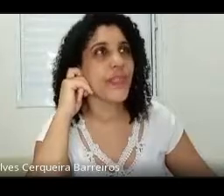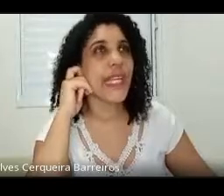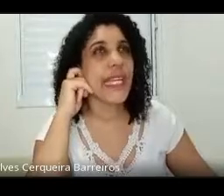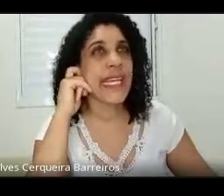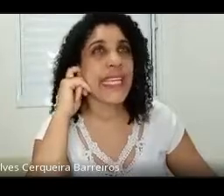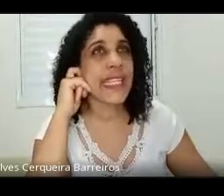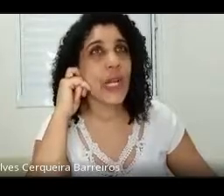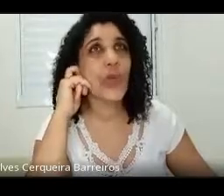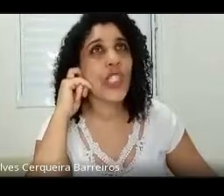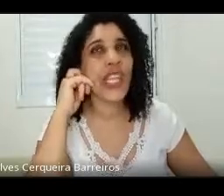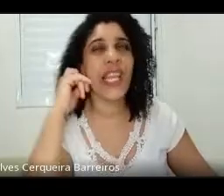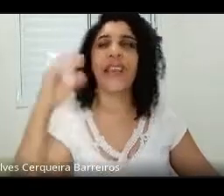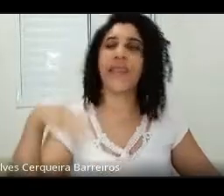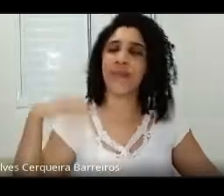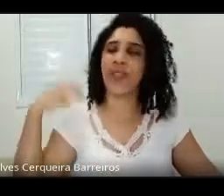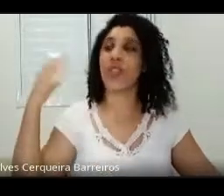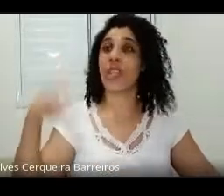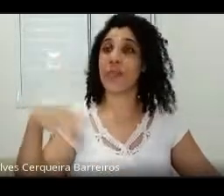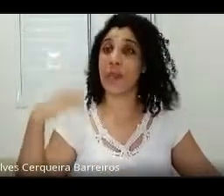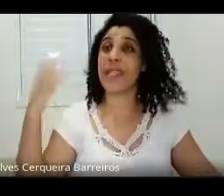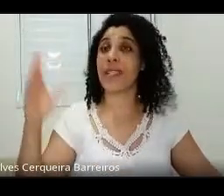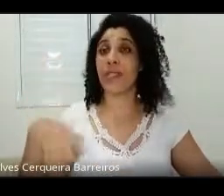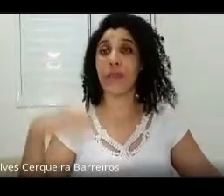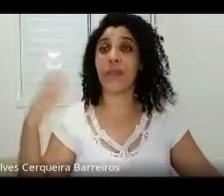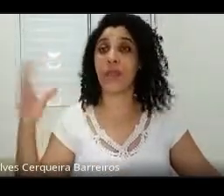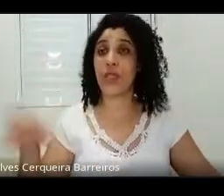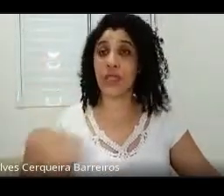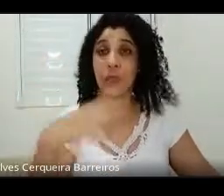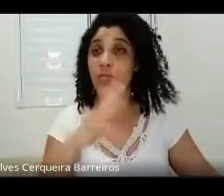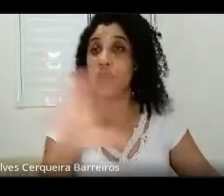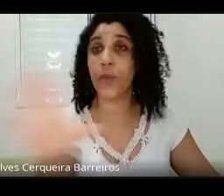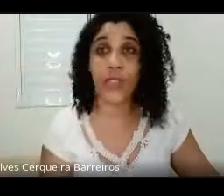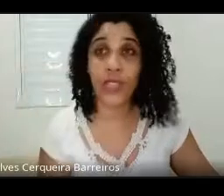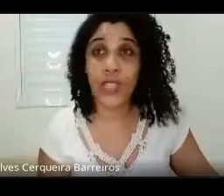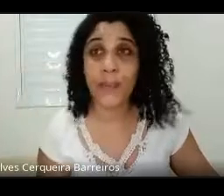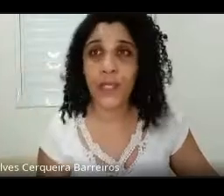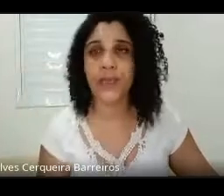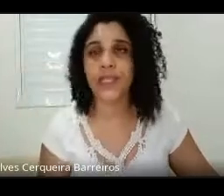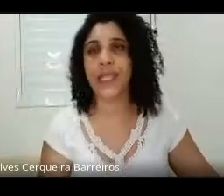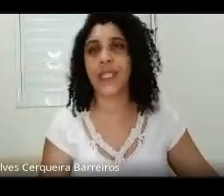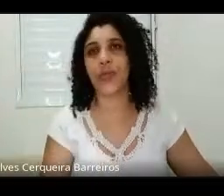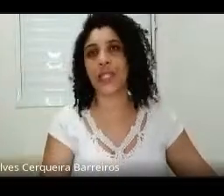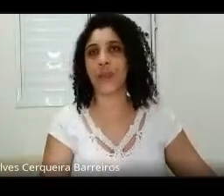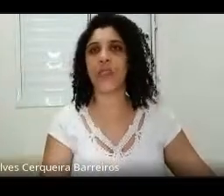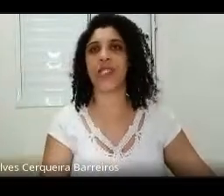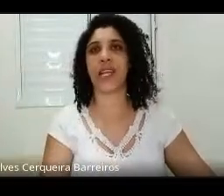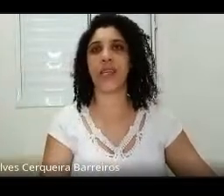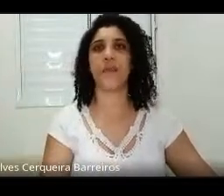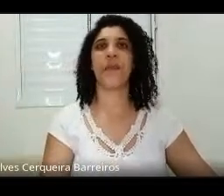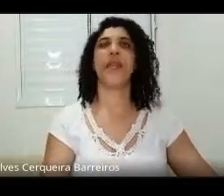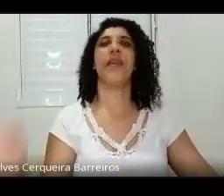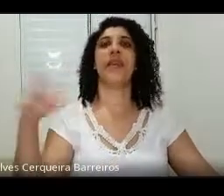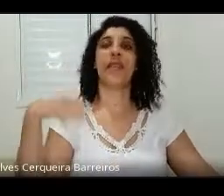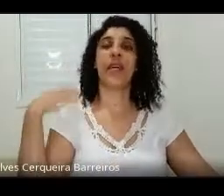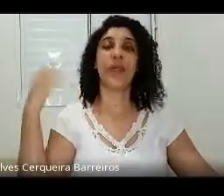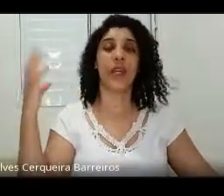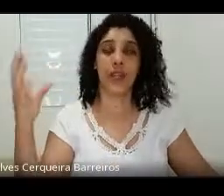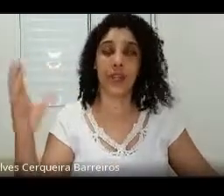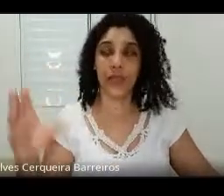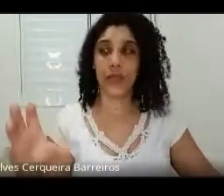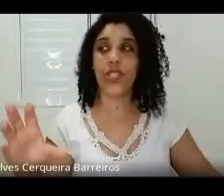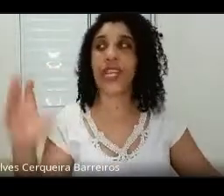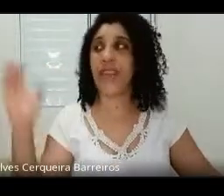agosto. Então, quando eu cheguei, eu tinha que ir me apresentando, né, para os professores, porque os professores não sabiam que ia ter um intérprete em sala.